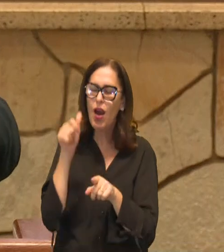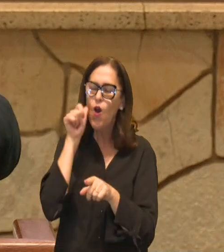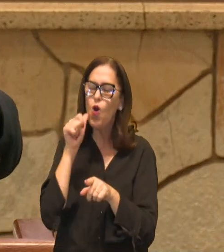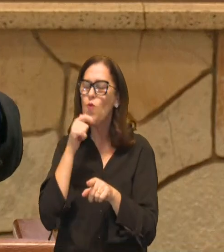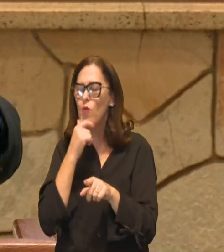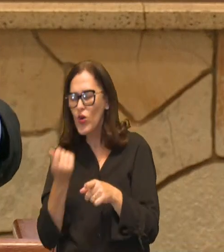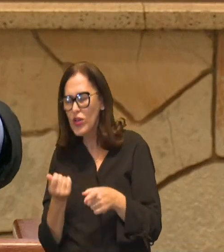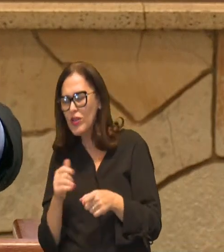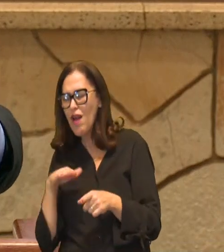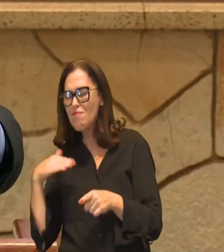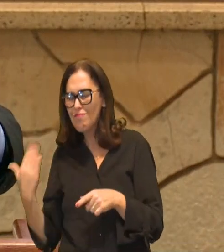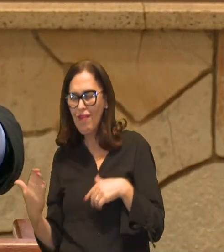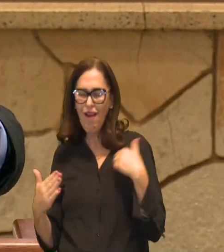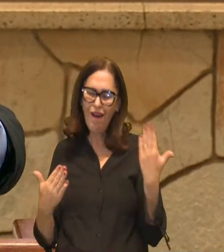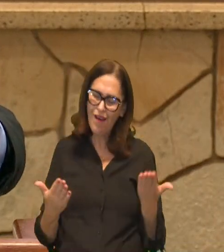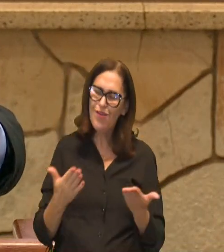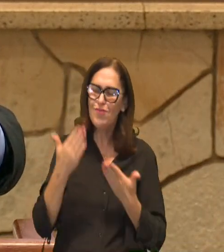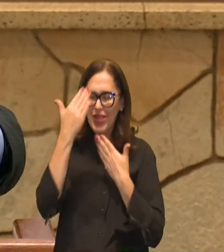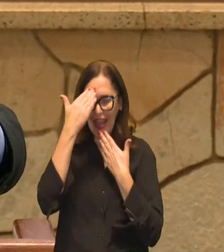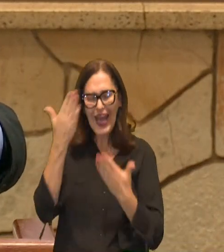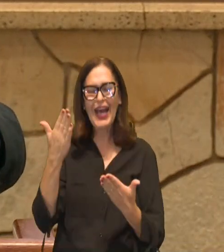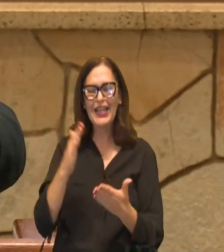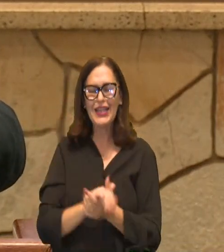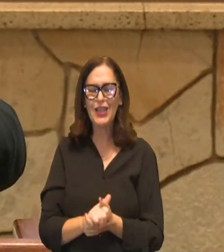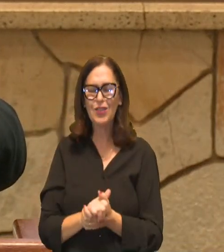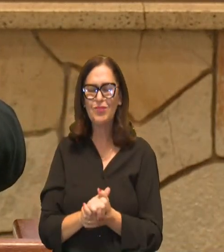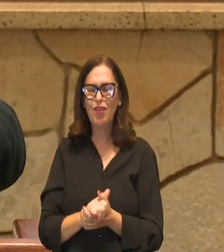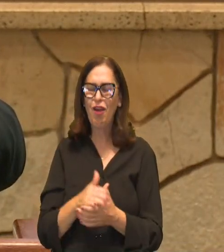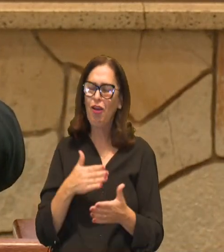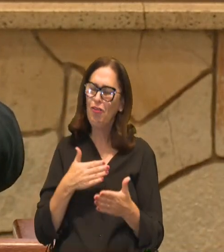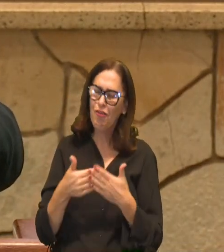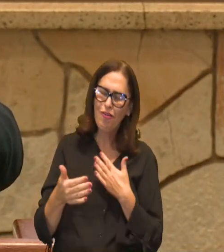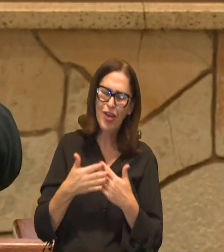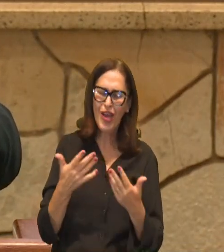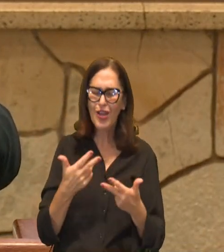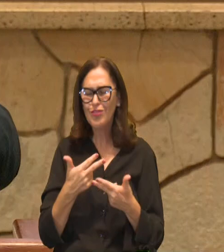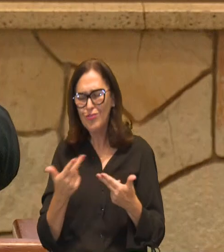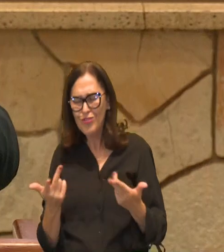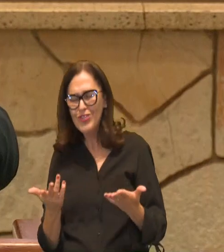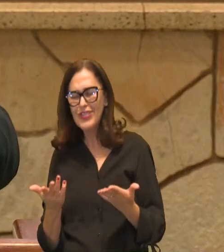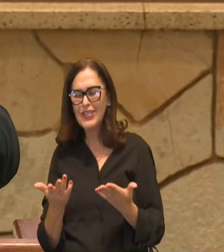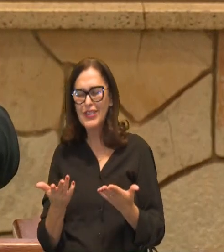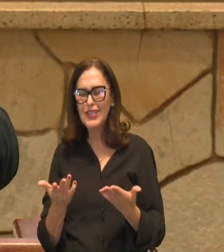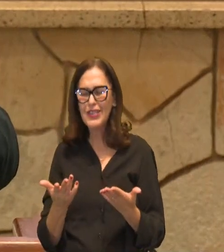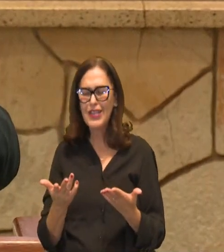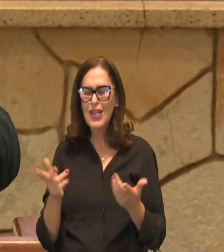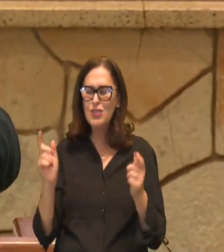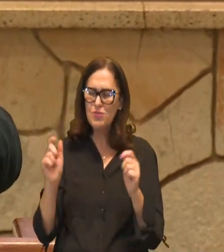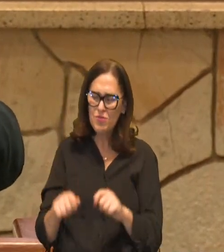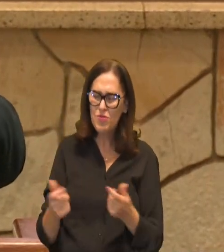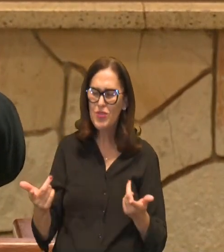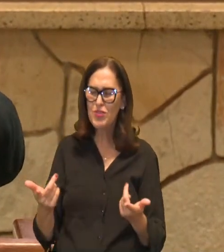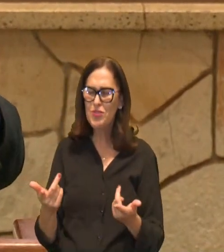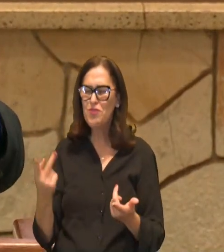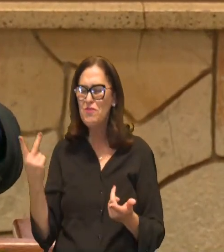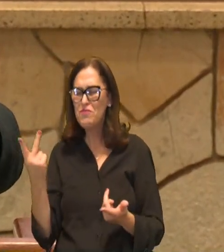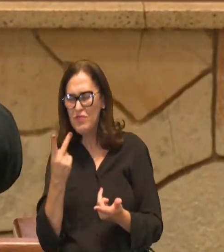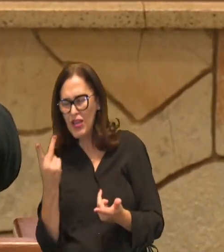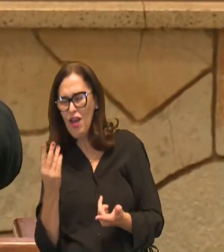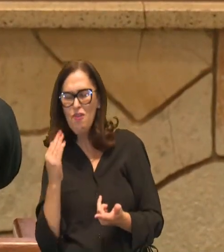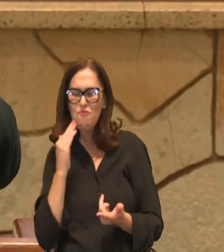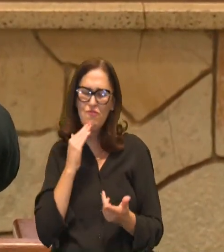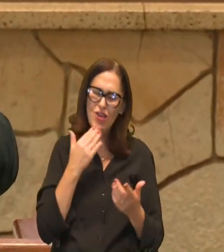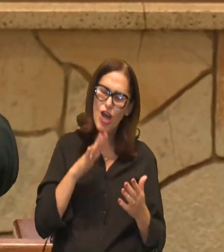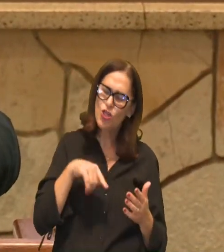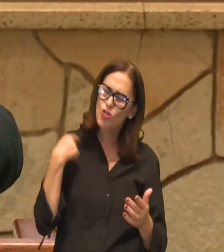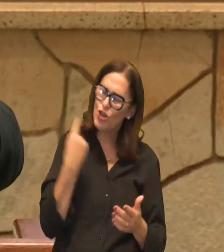irmã que está ao nosso lado, Senhor. Que independentemente das aptidões, das virtudes, dos defeitos,